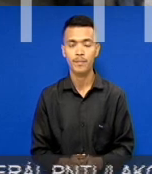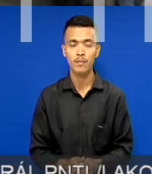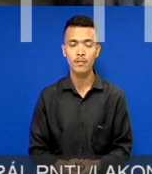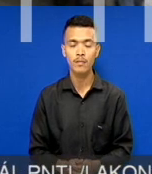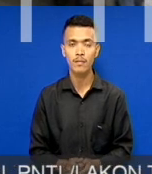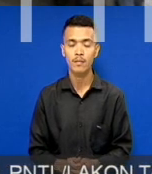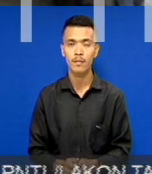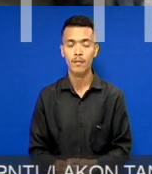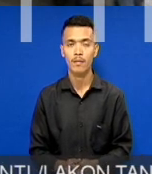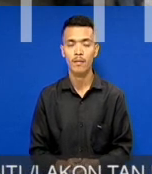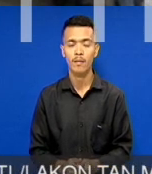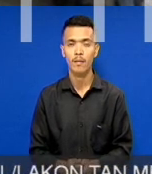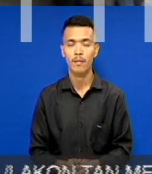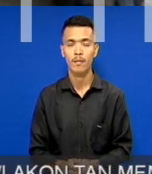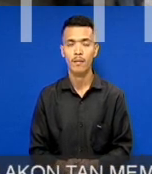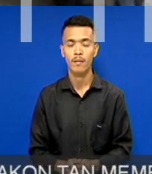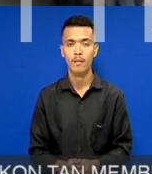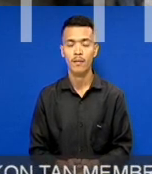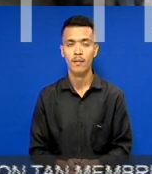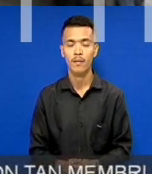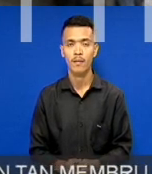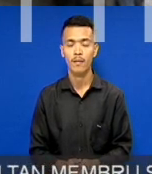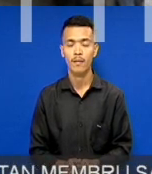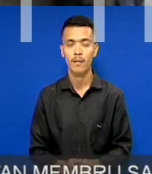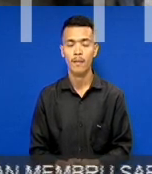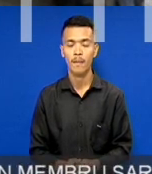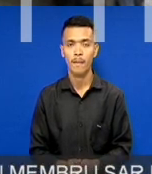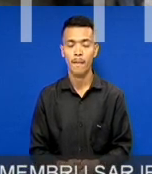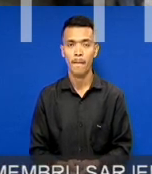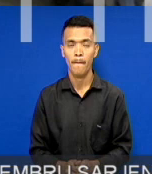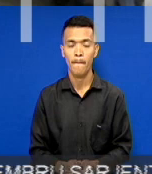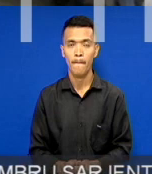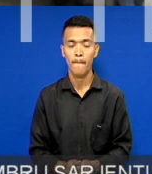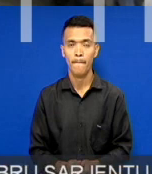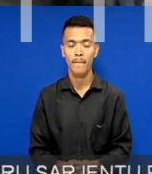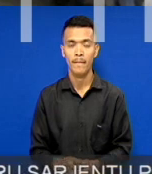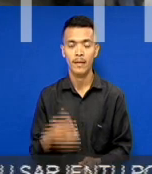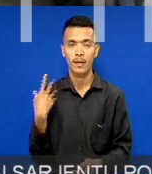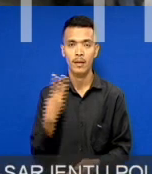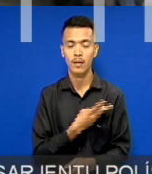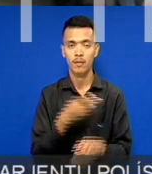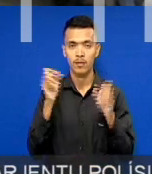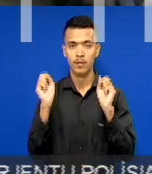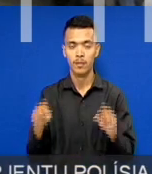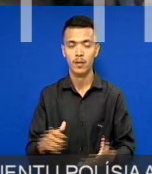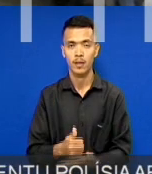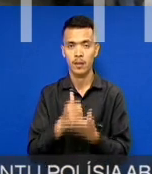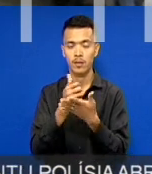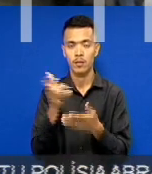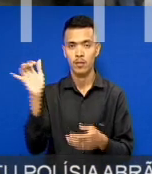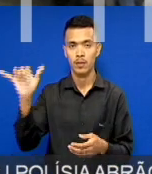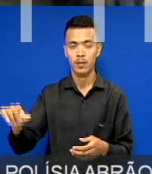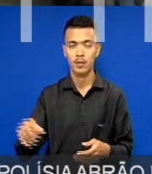si koordina ho tu tau mus ba estrangeiro se veterano estrangeiro sira. Ita mas bel husu apoio ba sira. Ita lori sira